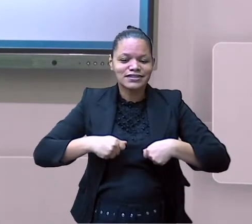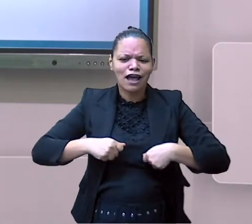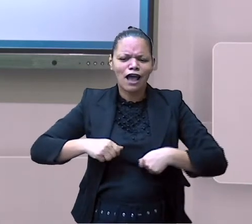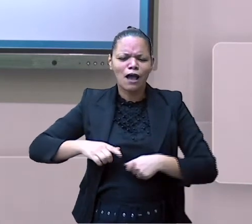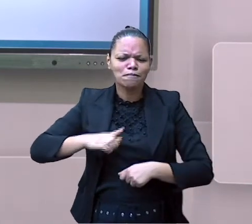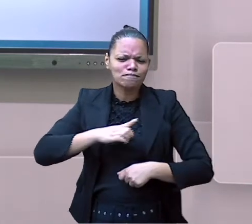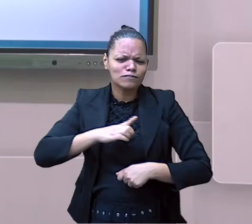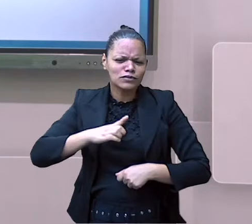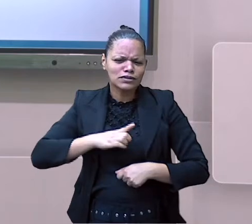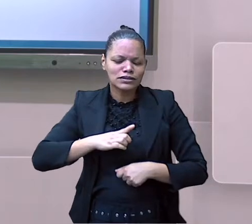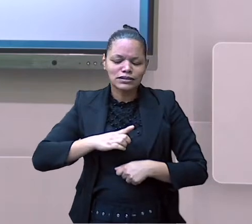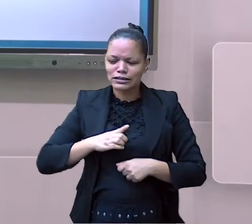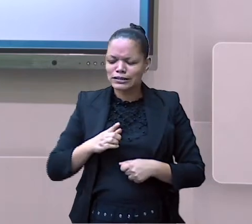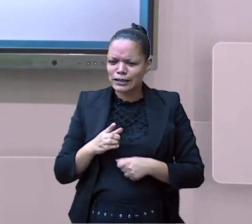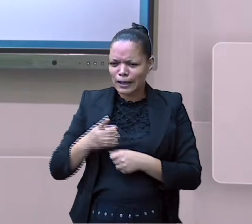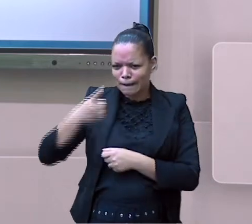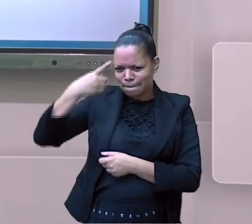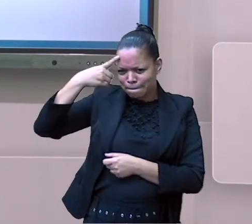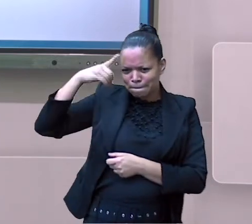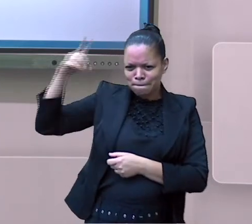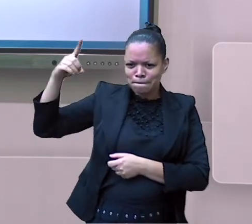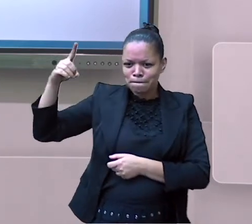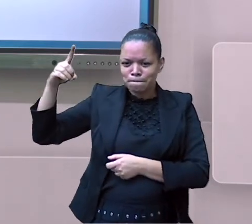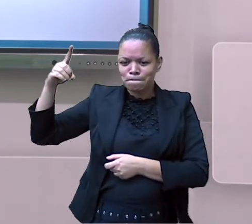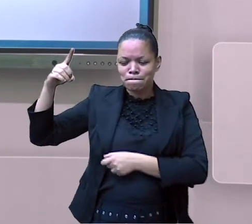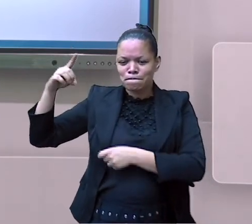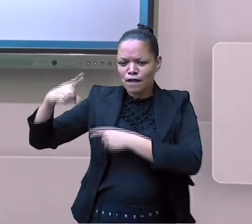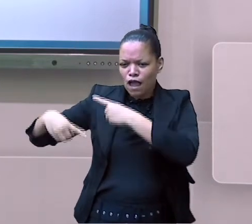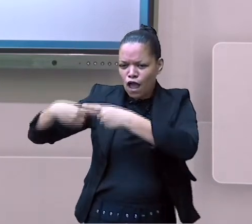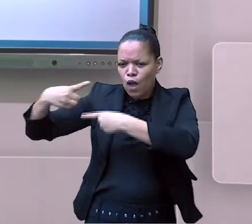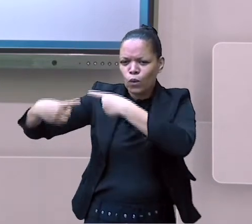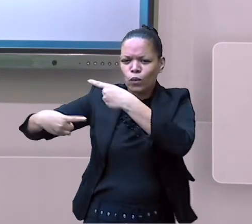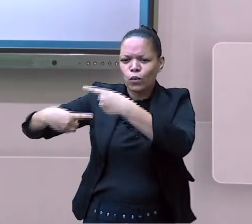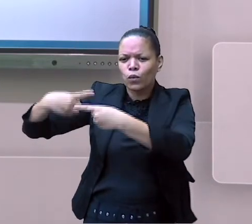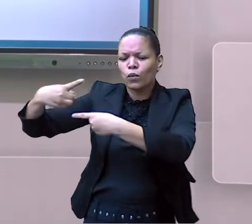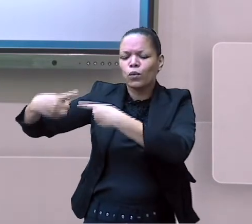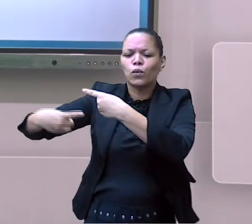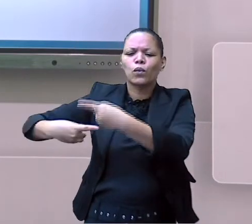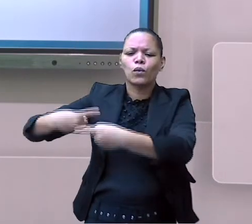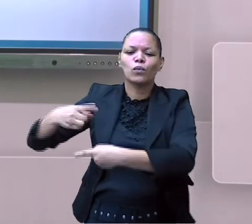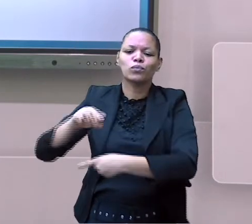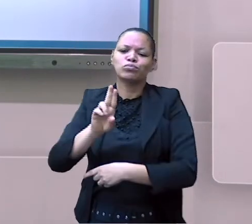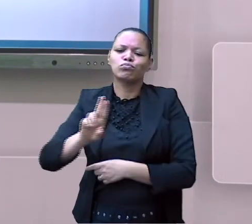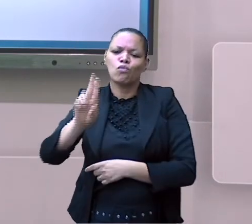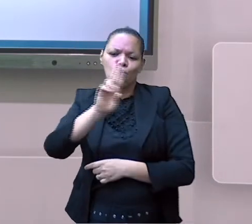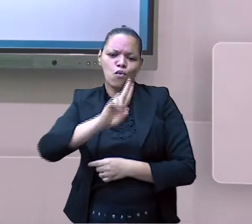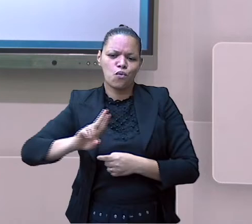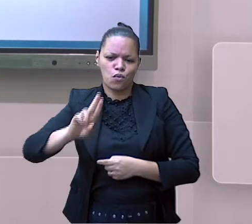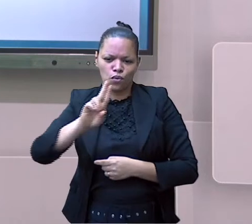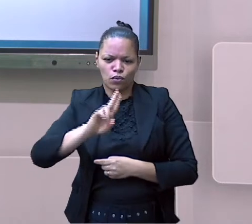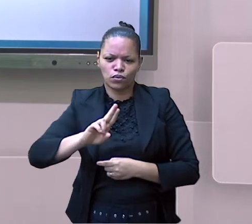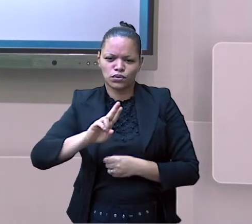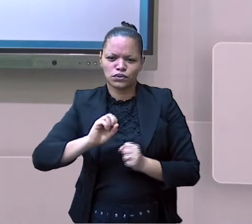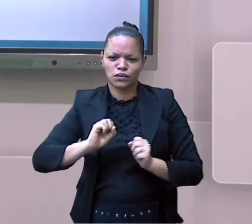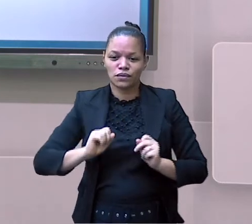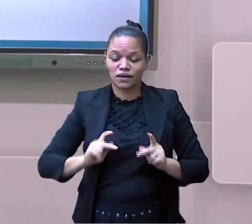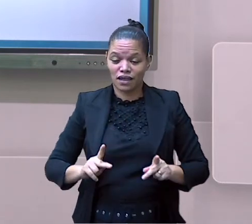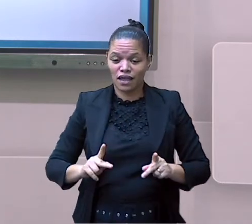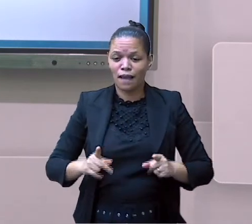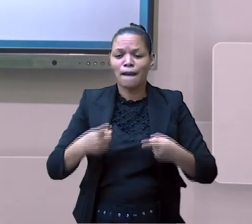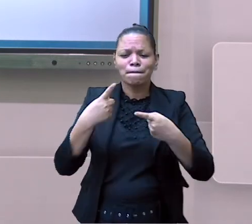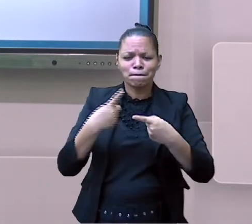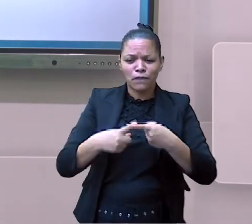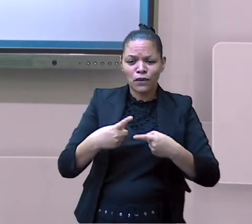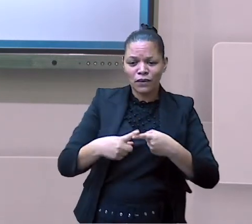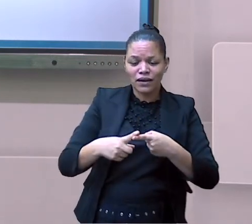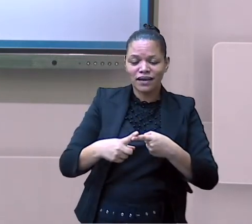que nós usando a fruta de uma forma correta, a gente vai ter o quê? Uma